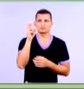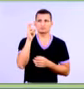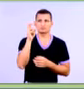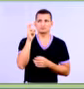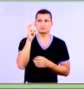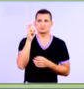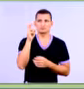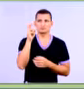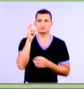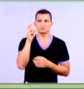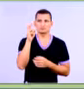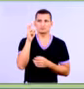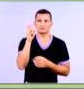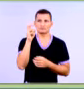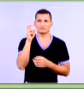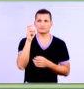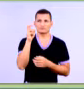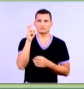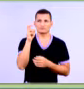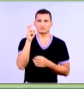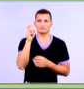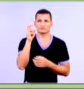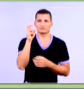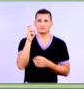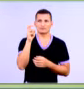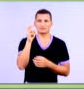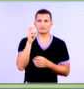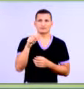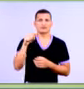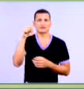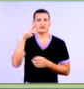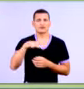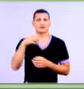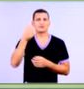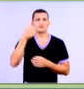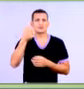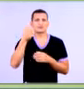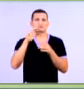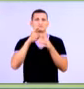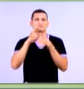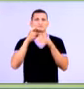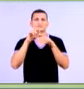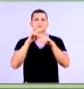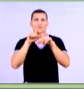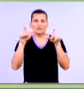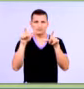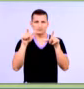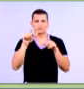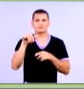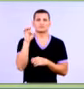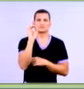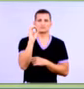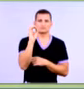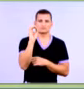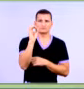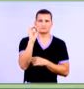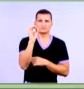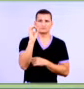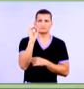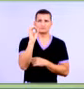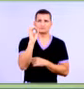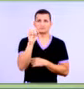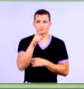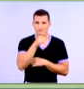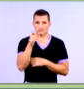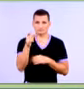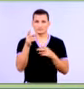eu agora coloco o seguinte aqui, ó. Quem que é a primeira posição disponível? É o 0. Né? Então você